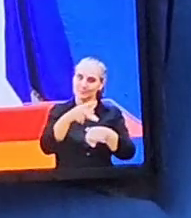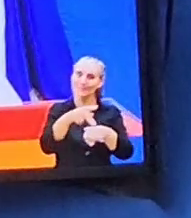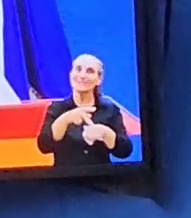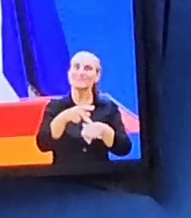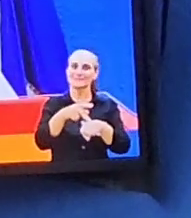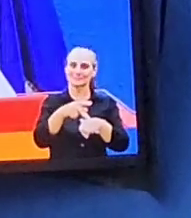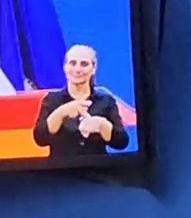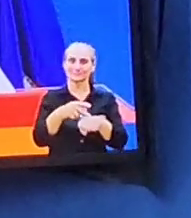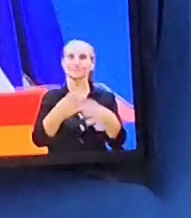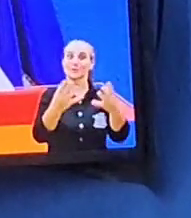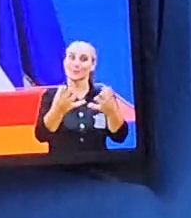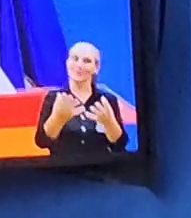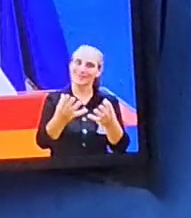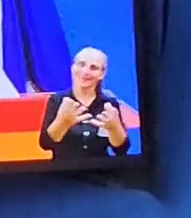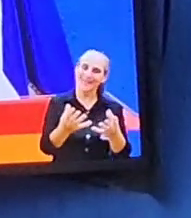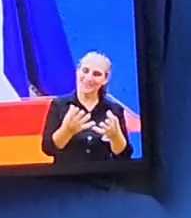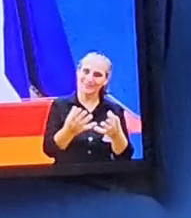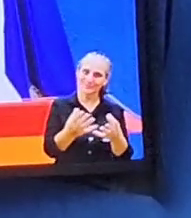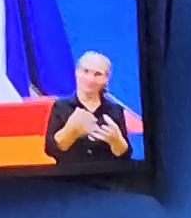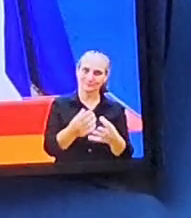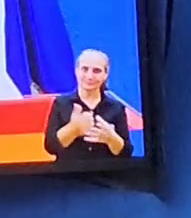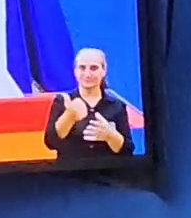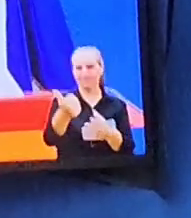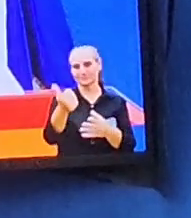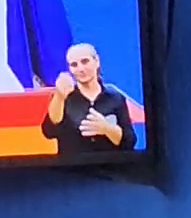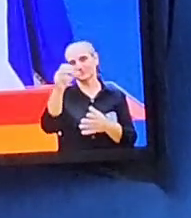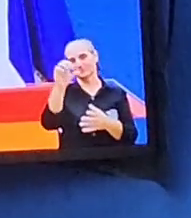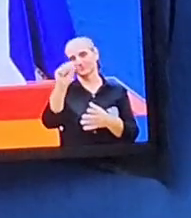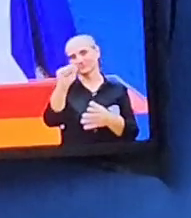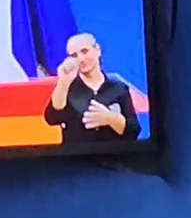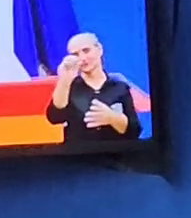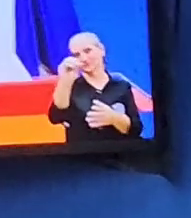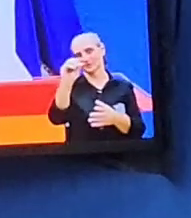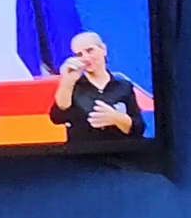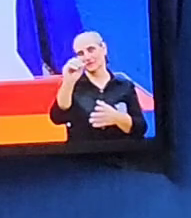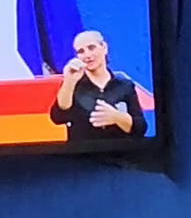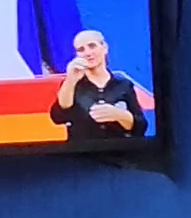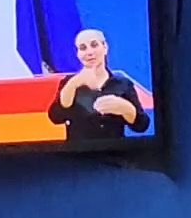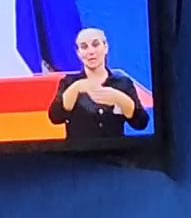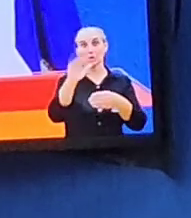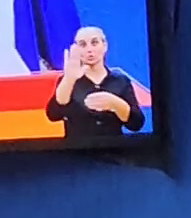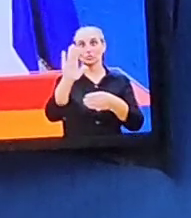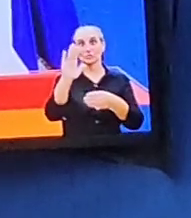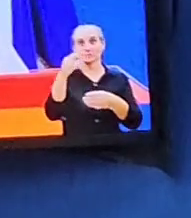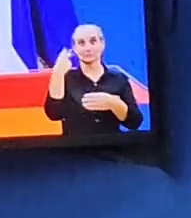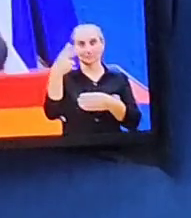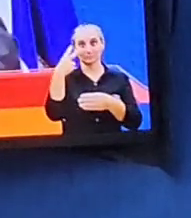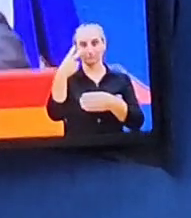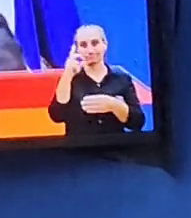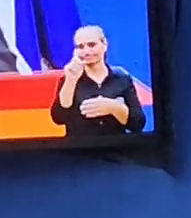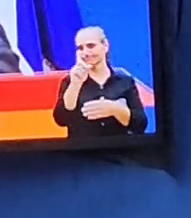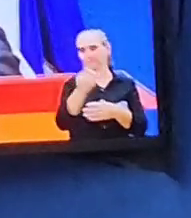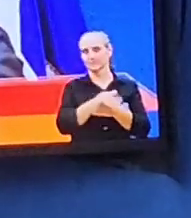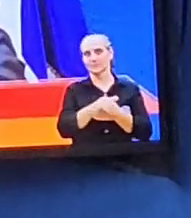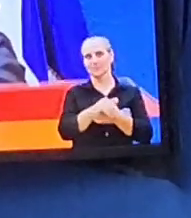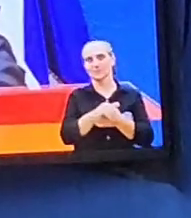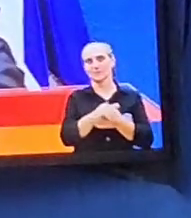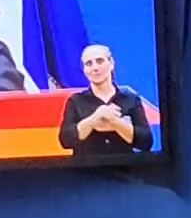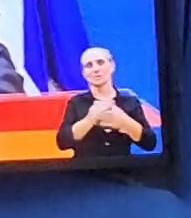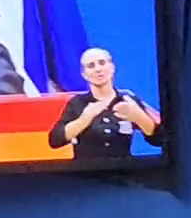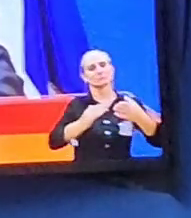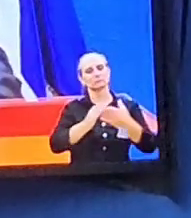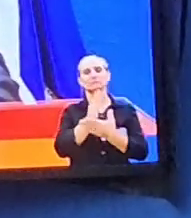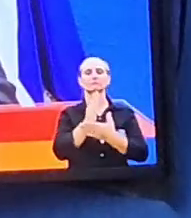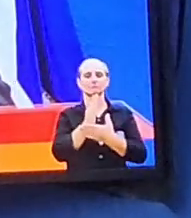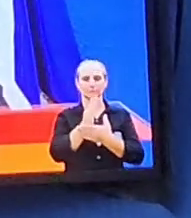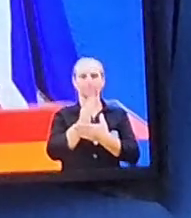queria que cada um dos praticamente 180 candidatos a vereadores que não conseguiram a eleição,